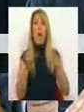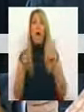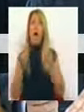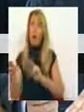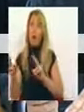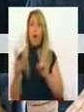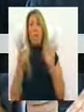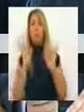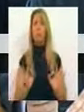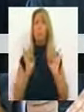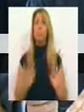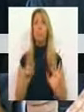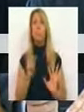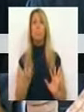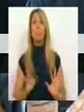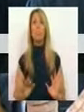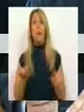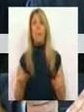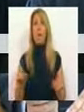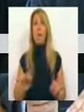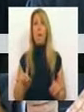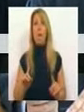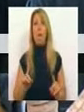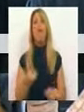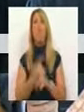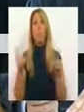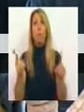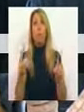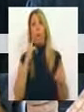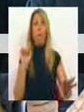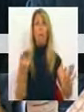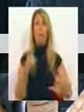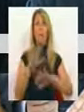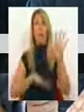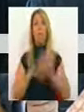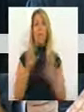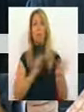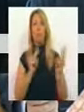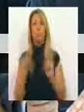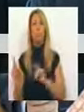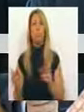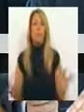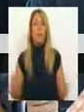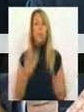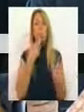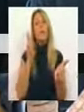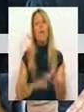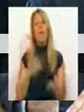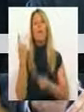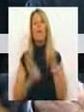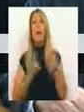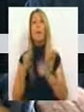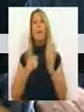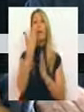que acaba por não ser, porque é feita assim, um bocado à pressa. É de facto verdade que alguns diplomas que o Governo andou por esse